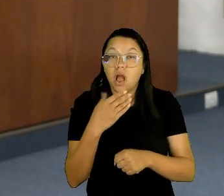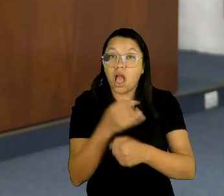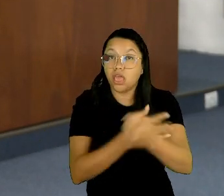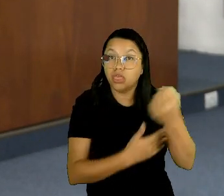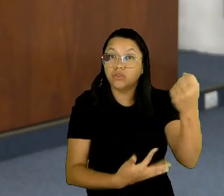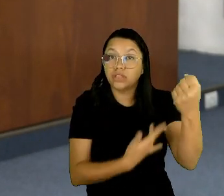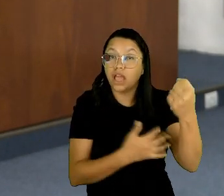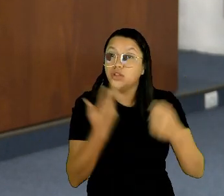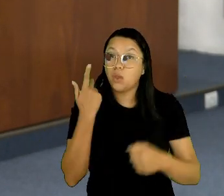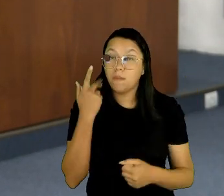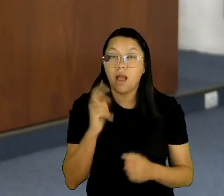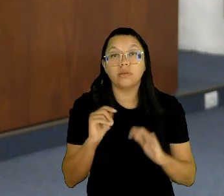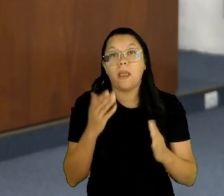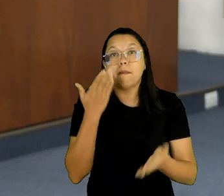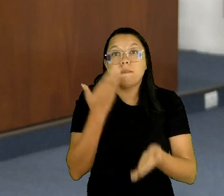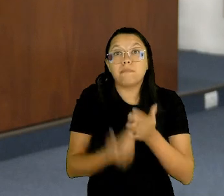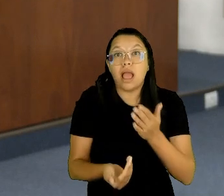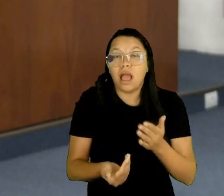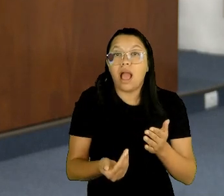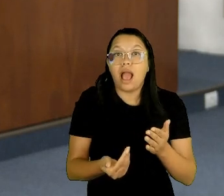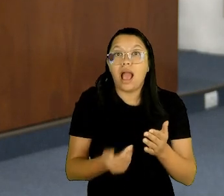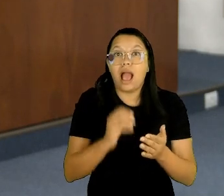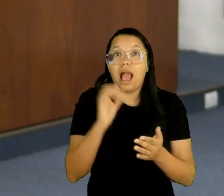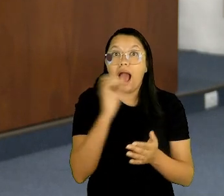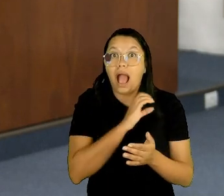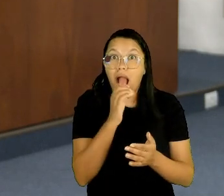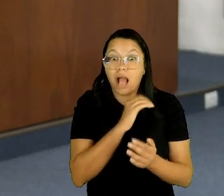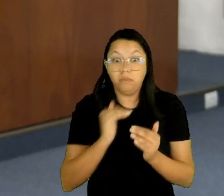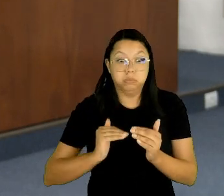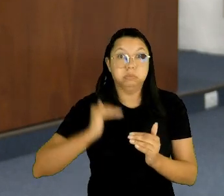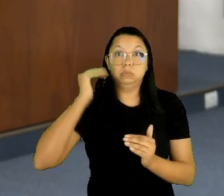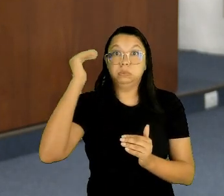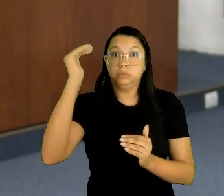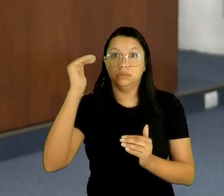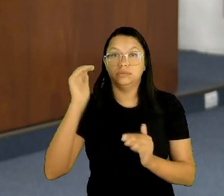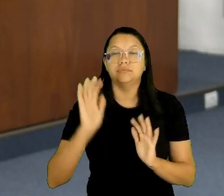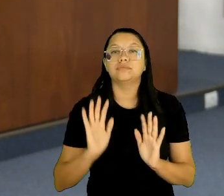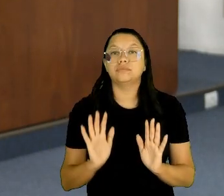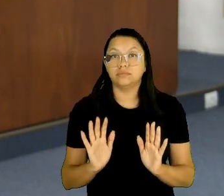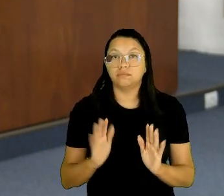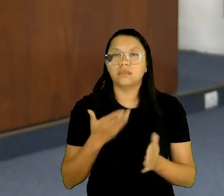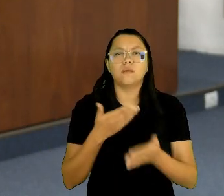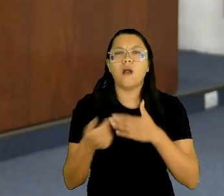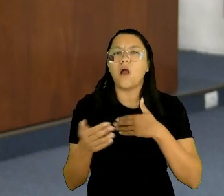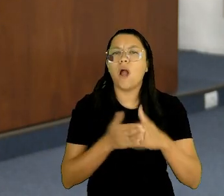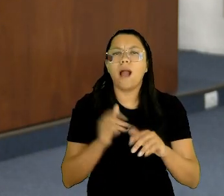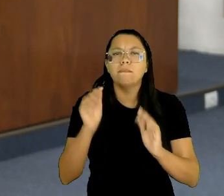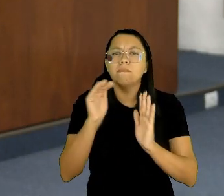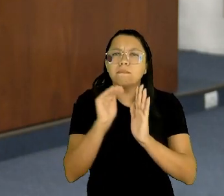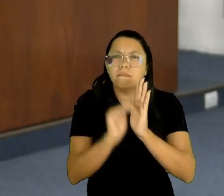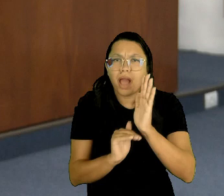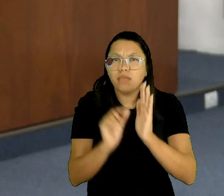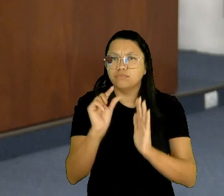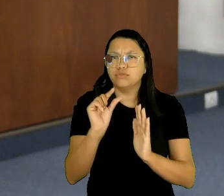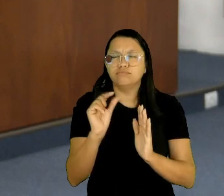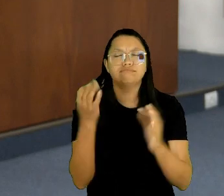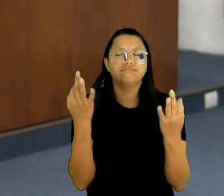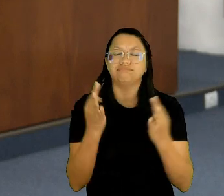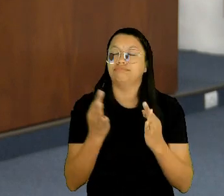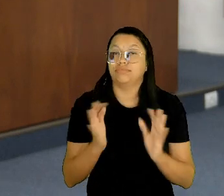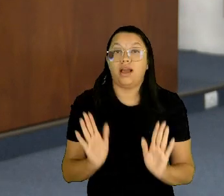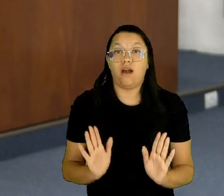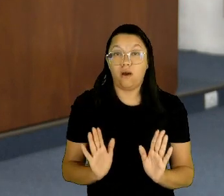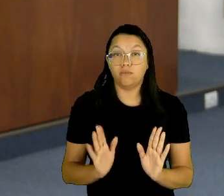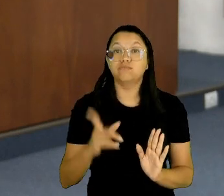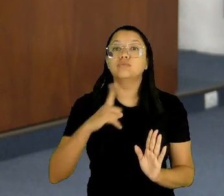Então, a perda de peso não tem que ser tudo ou nada. Estou com peso elevado, tem que voltar para o peso normal. Qualquer perda de peso que a gente já